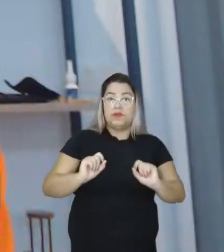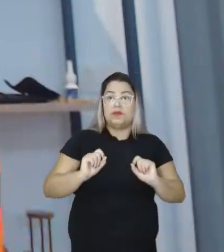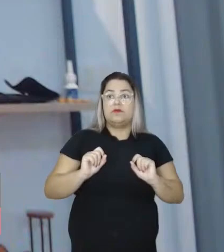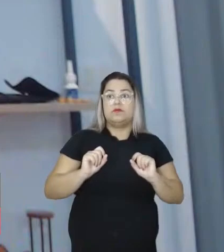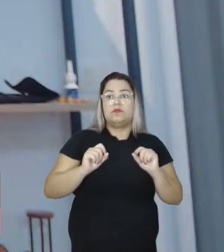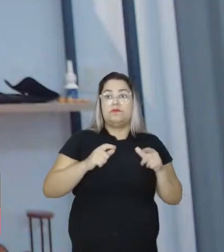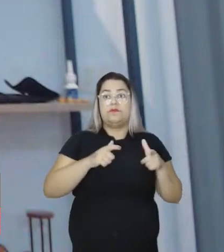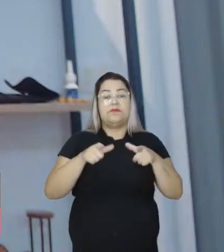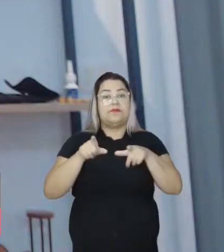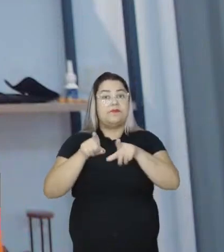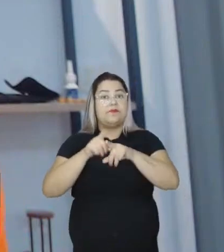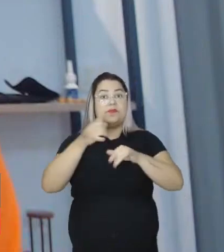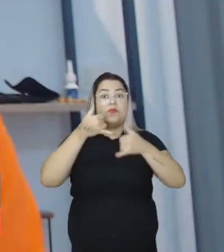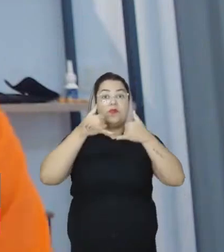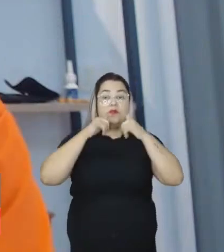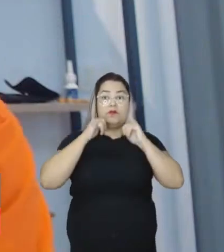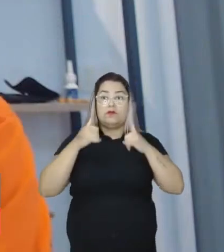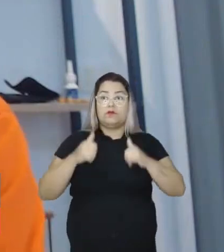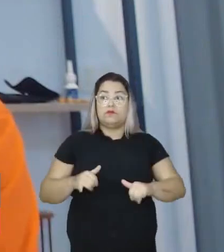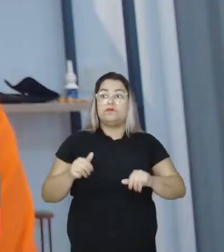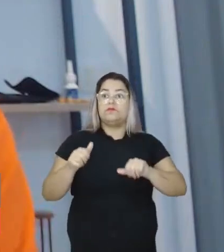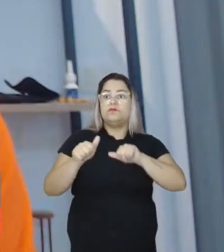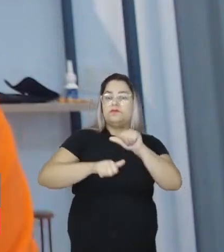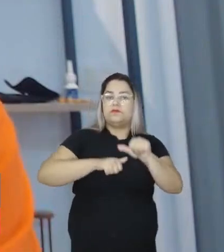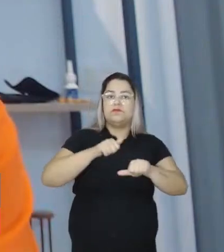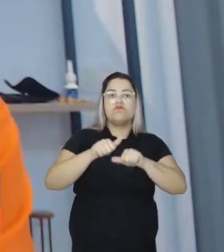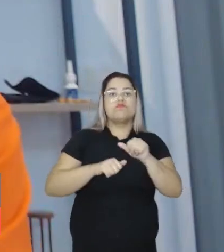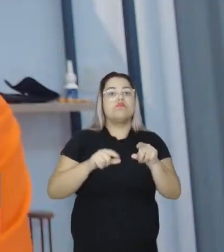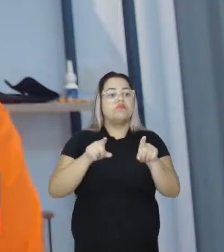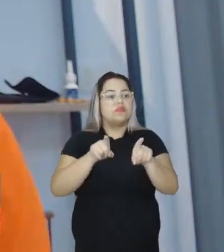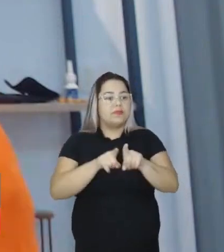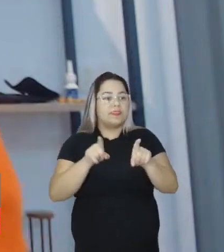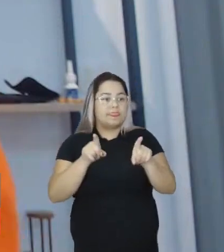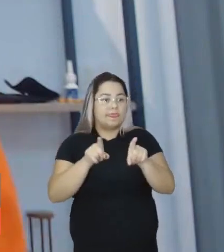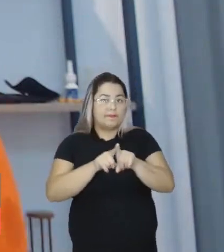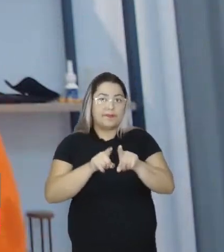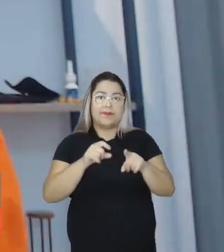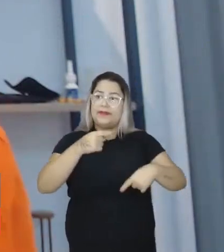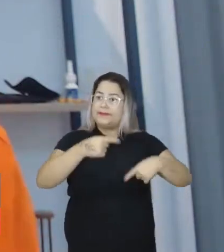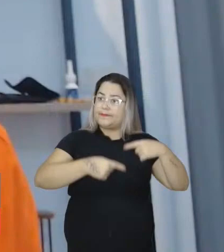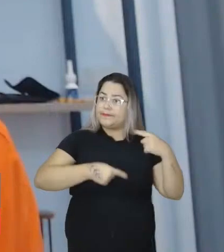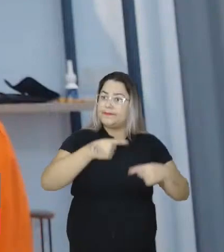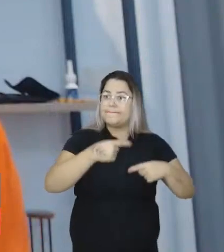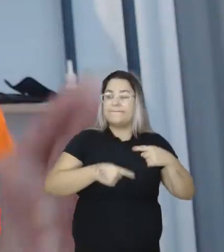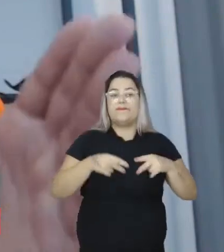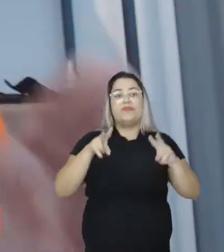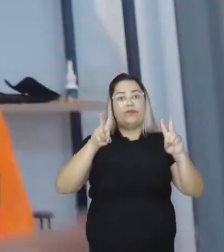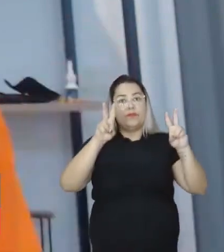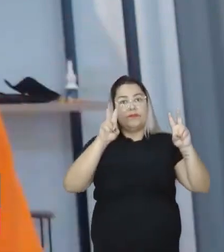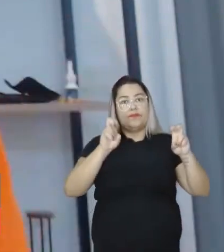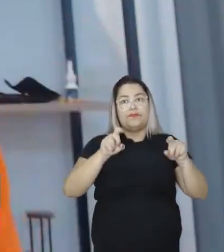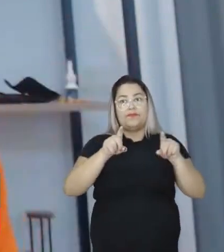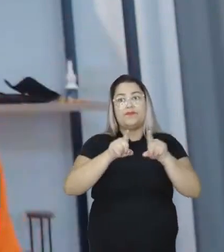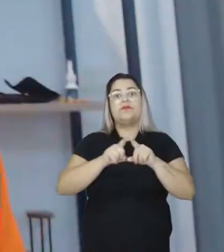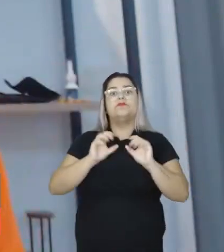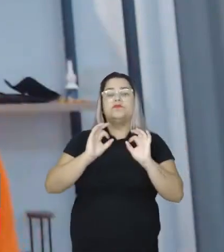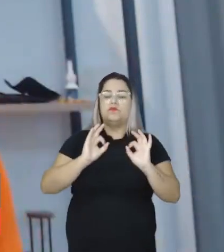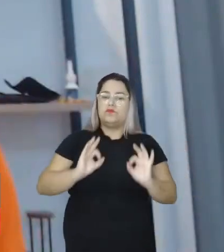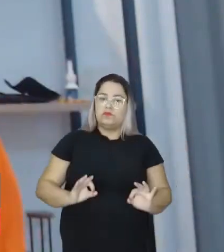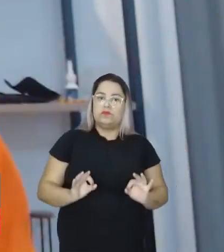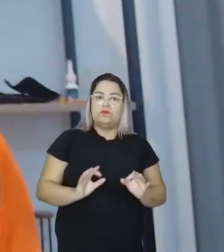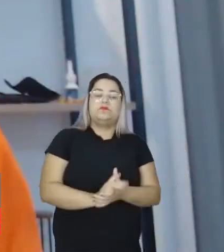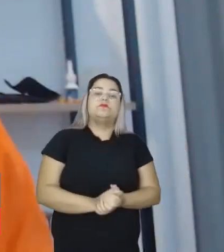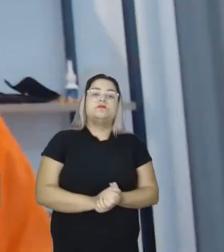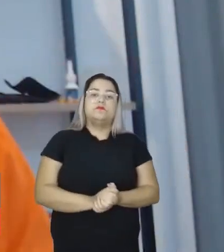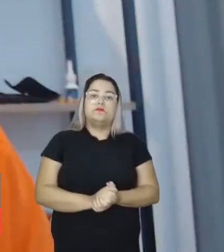área de energias renováveis, Ministério de Minas e Energia também trazendo esse debate sobre o tema da transição energética de forma justa. Então,